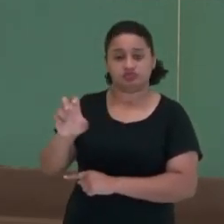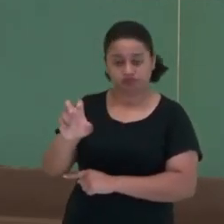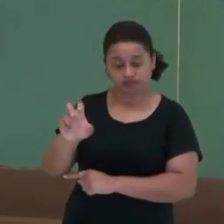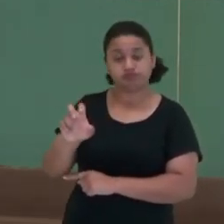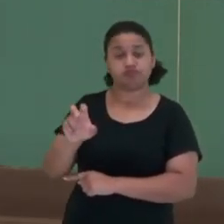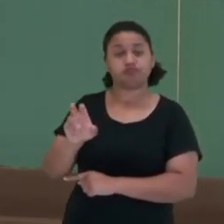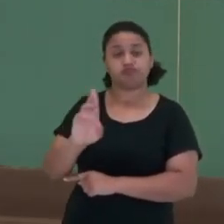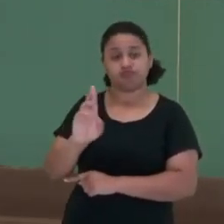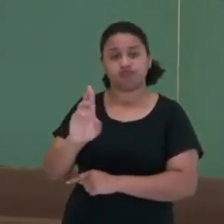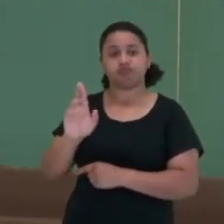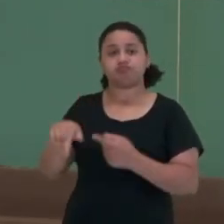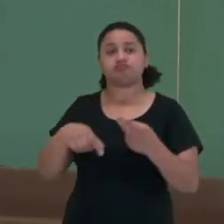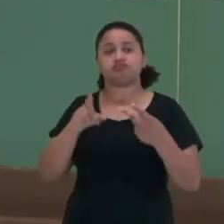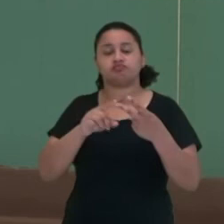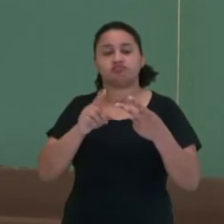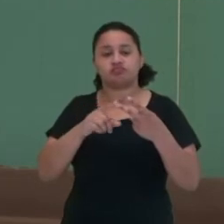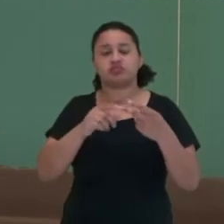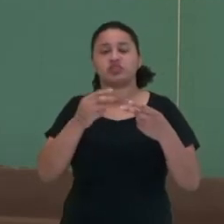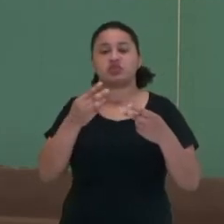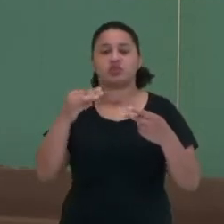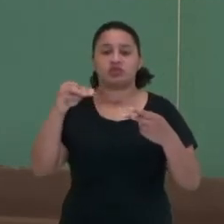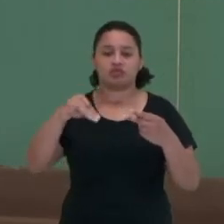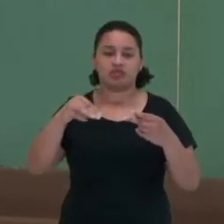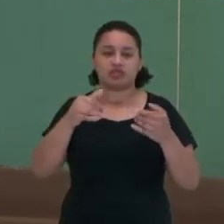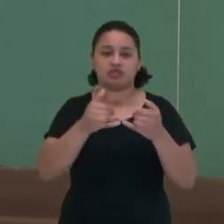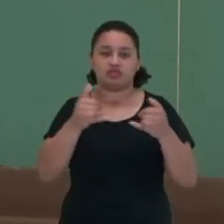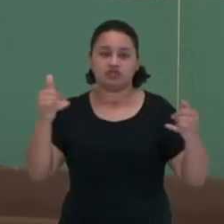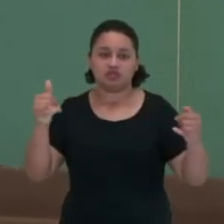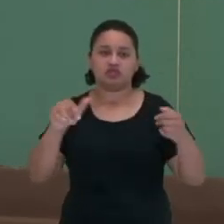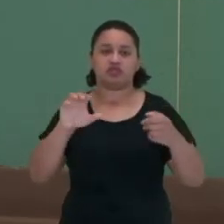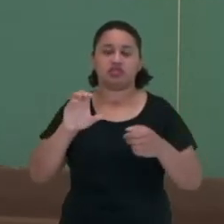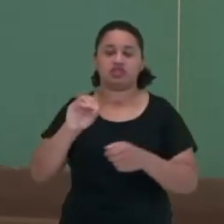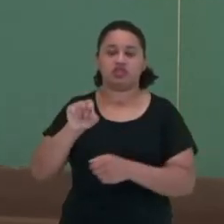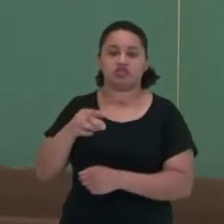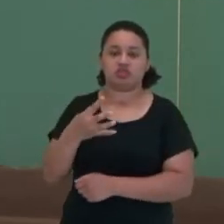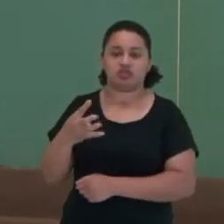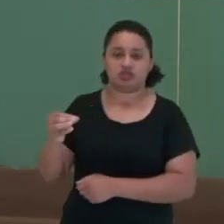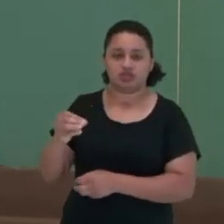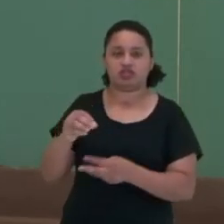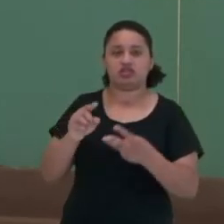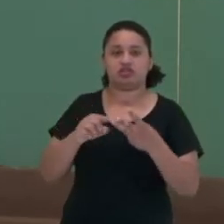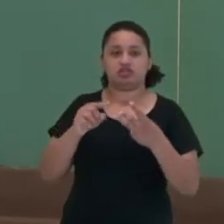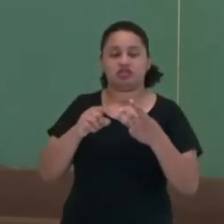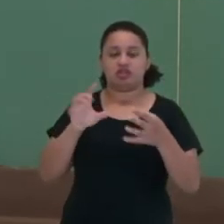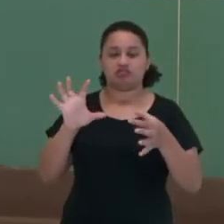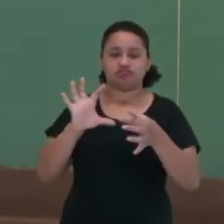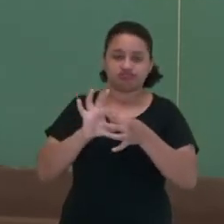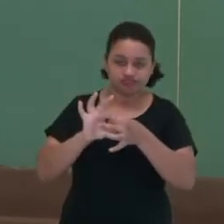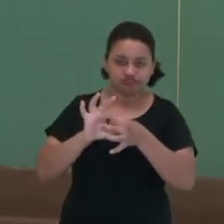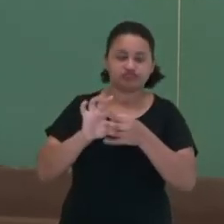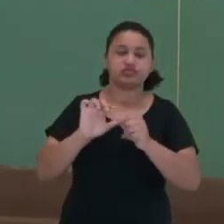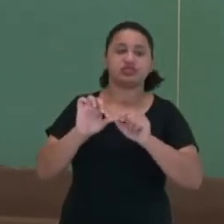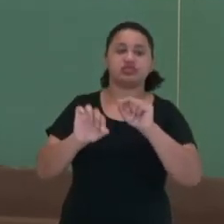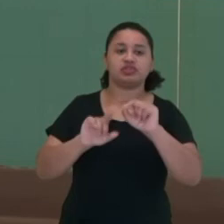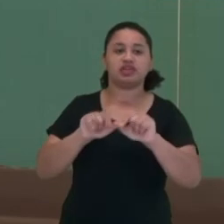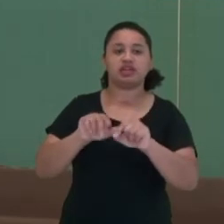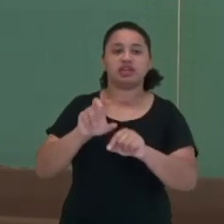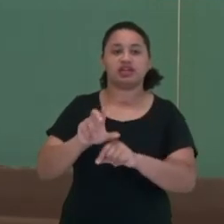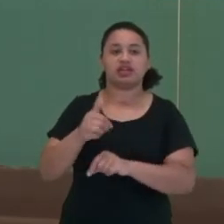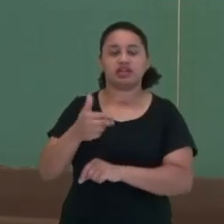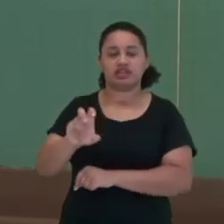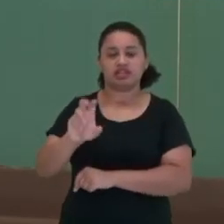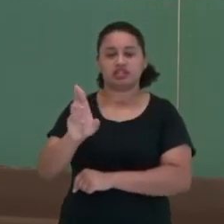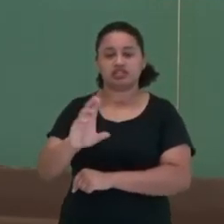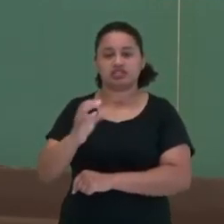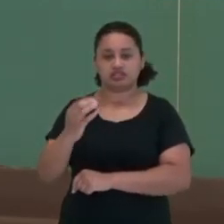0,125. Os 2 metros de fio vai custar 40 centavos. O fecho custa 15 centavos.